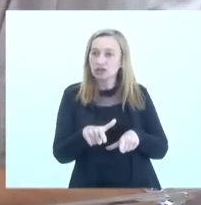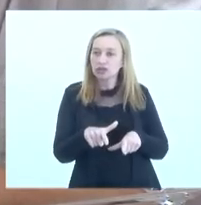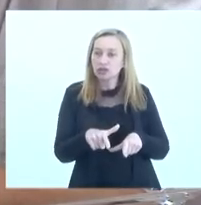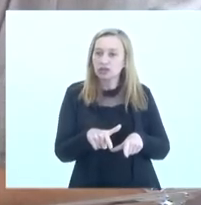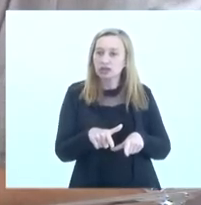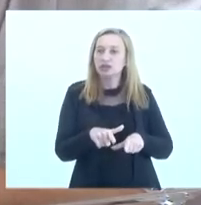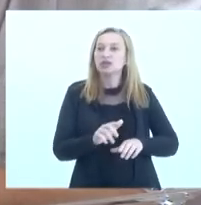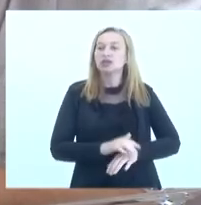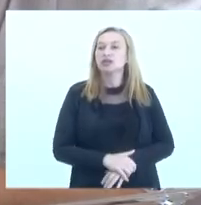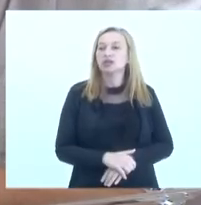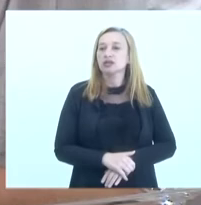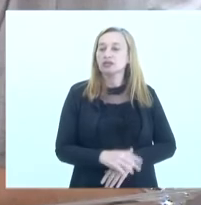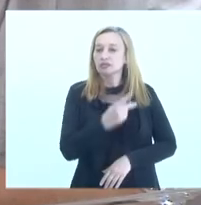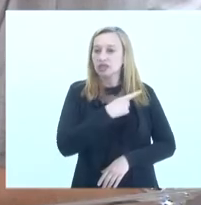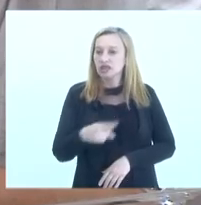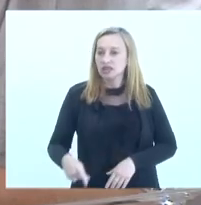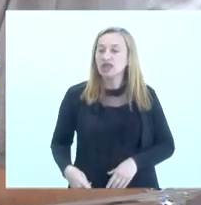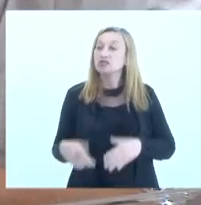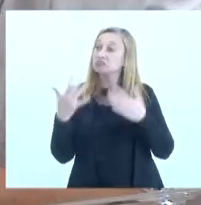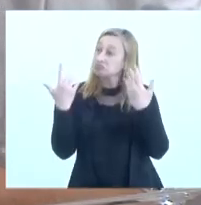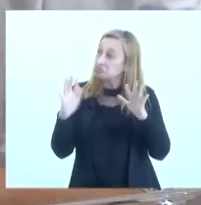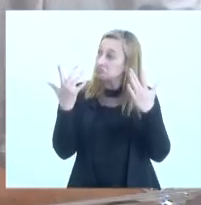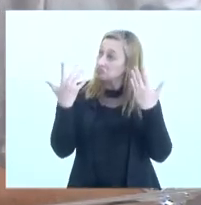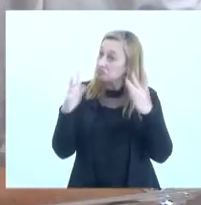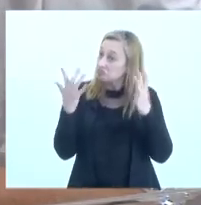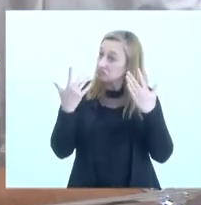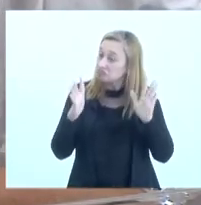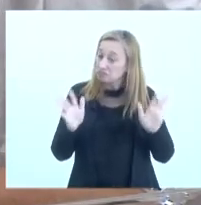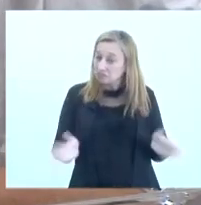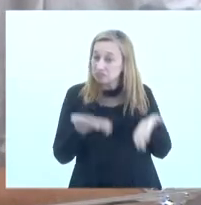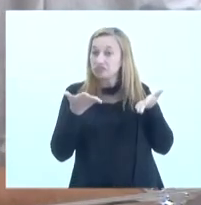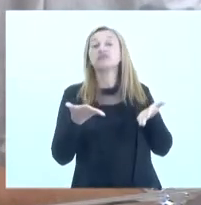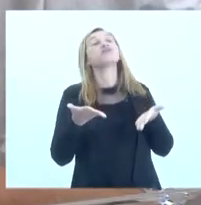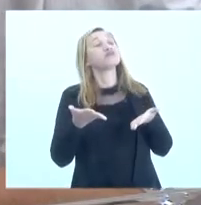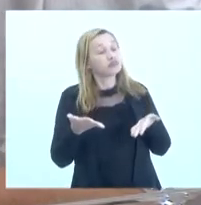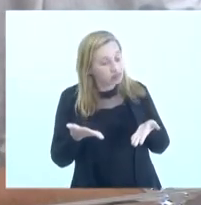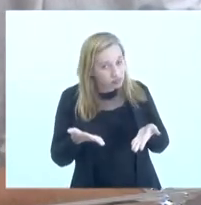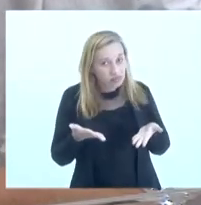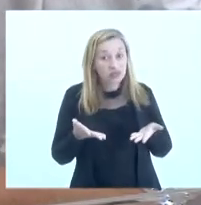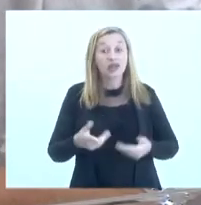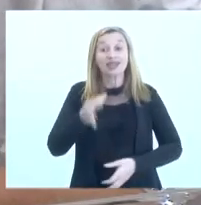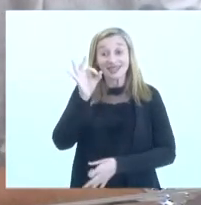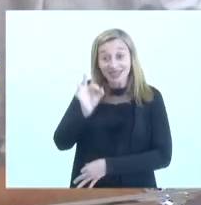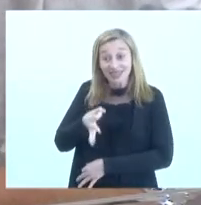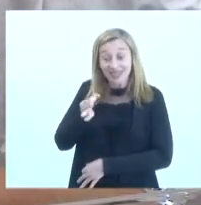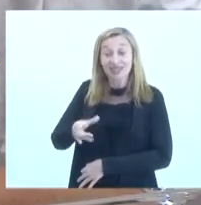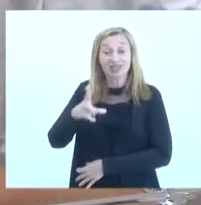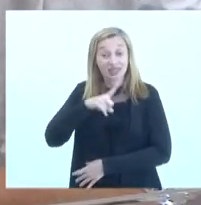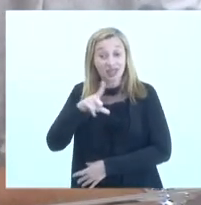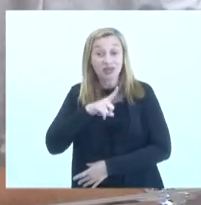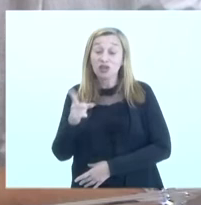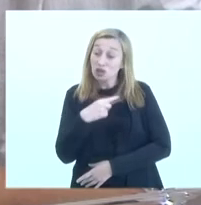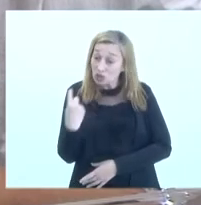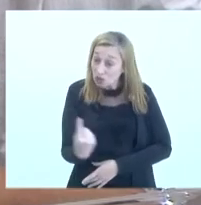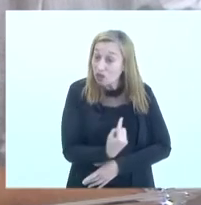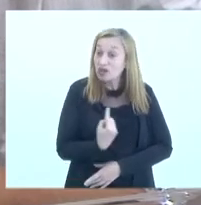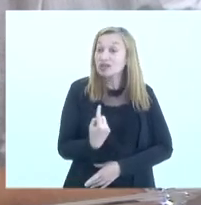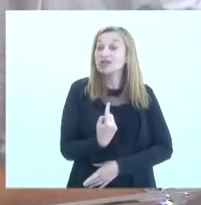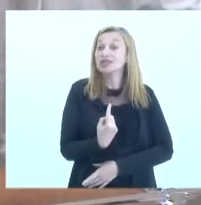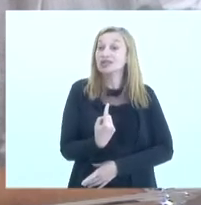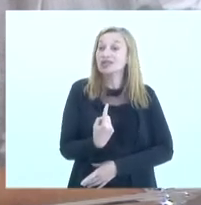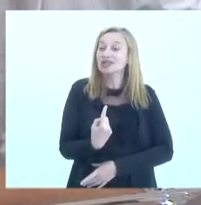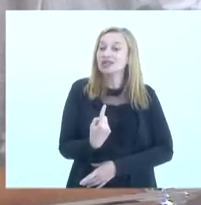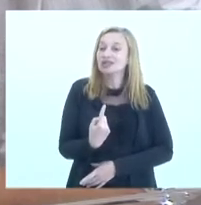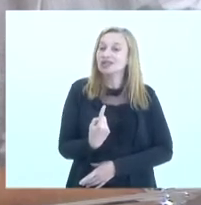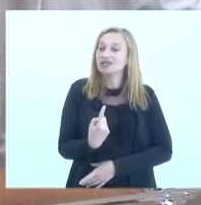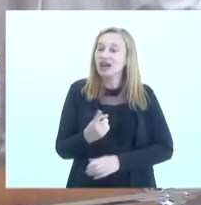de trabalho. Presidente, parabéns pela essa iniciativa e eu tenho certeza que a gente vai